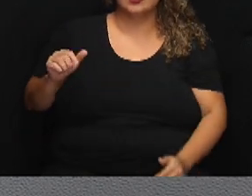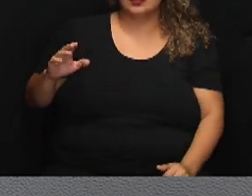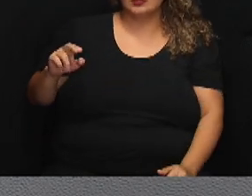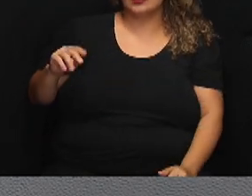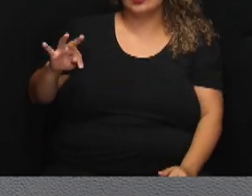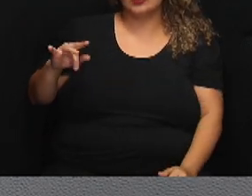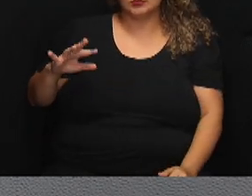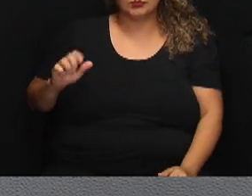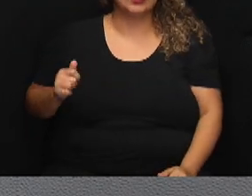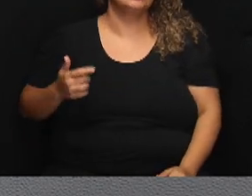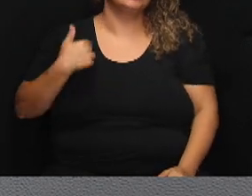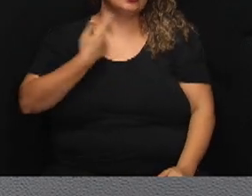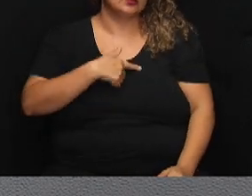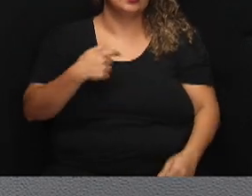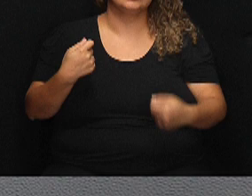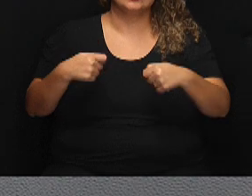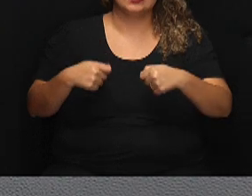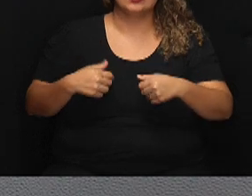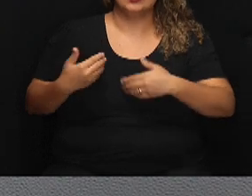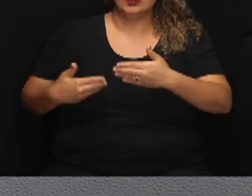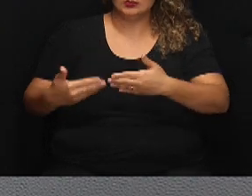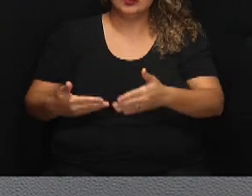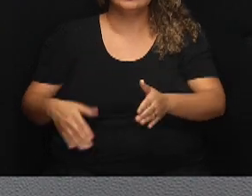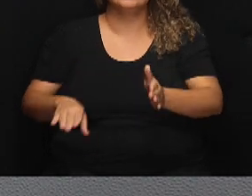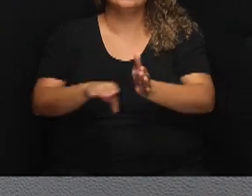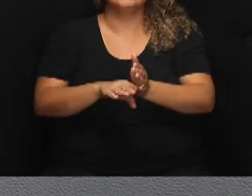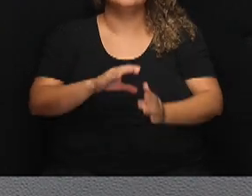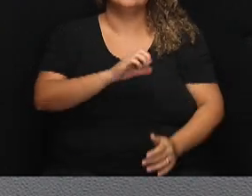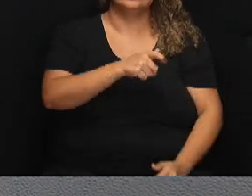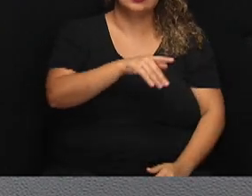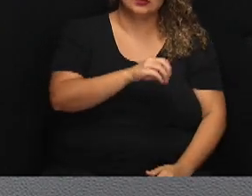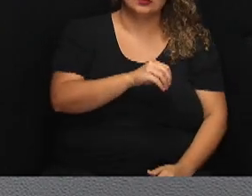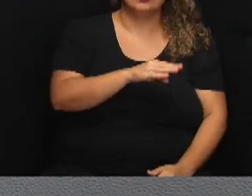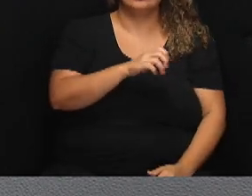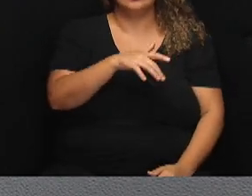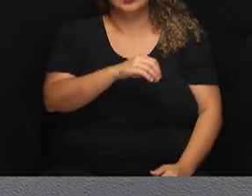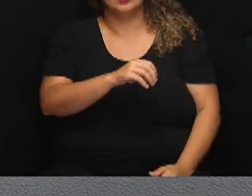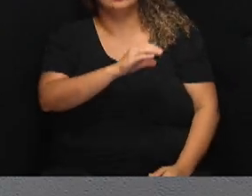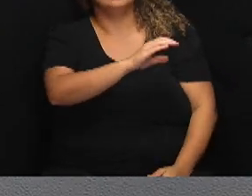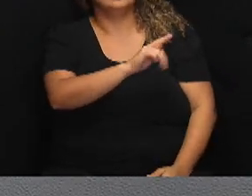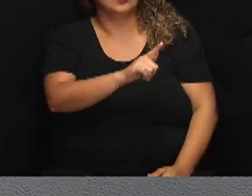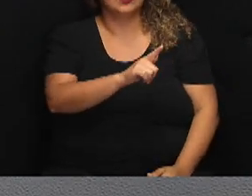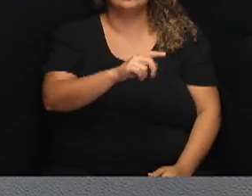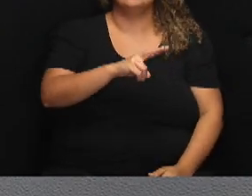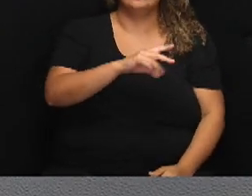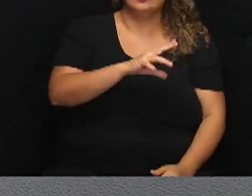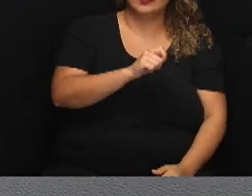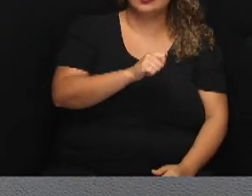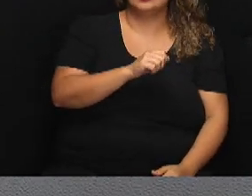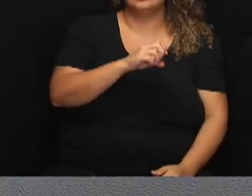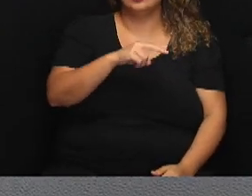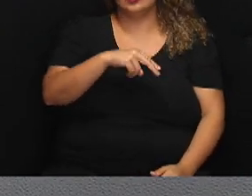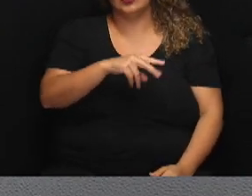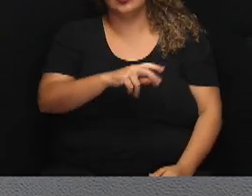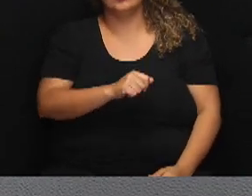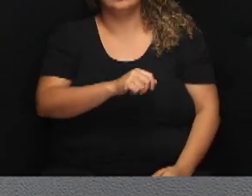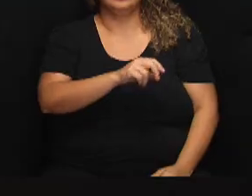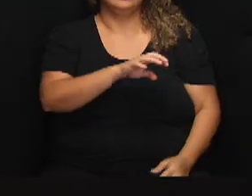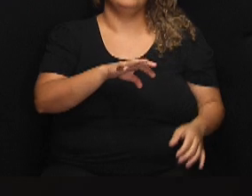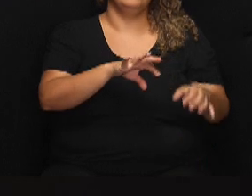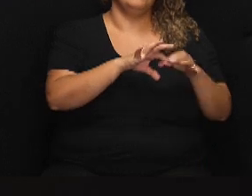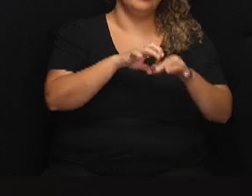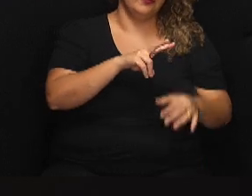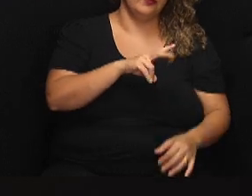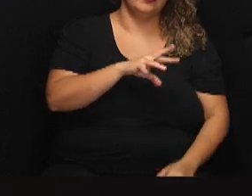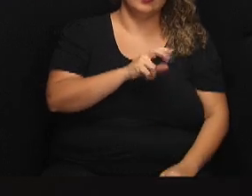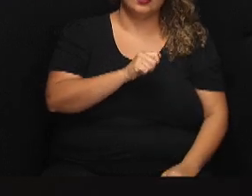gente precisa também fazer esse processo chegar no Campo Belo, no Campo Grande, no Vida Nova, na Vila União, no São Quirino, e tudo isso é